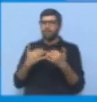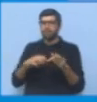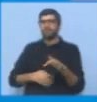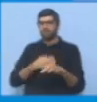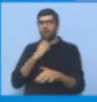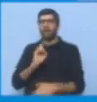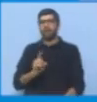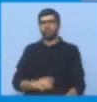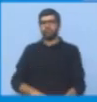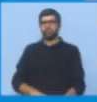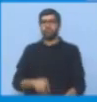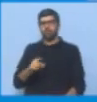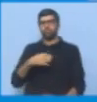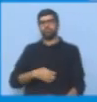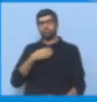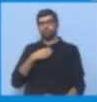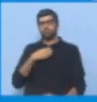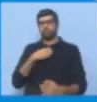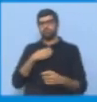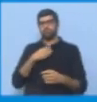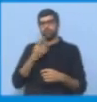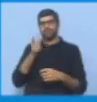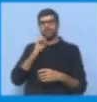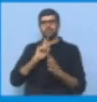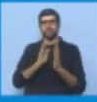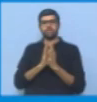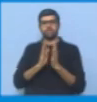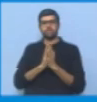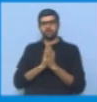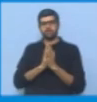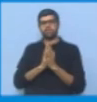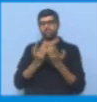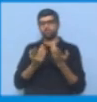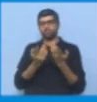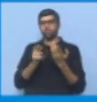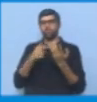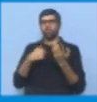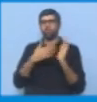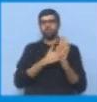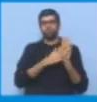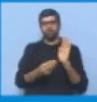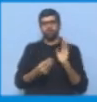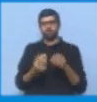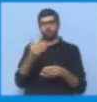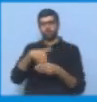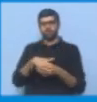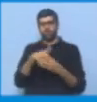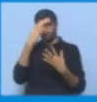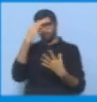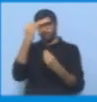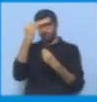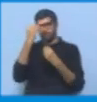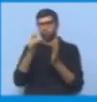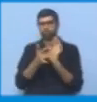simbólico. E assim como simboliza muito, em termos de Nossa Senhora, como um modelo de se pôr na escola de Jesus, também tem